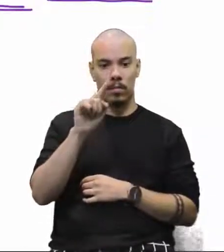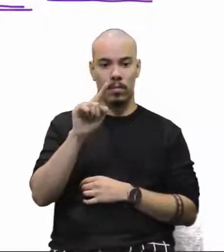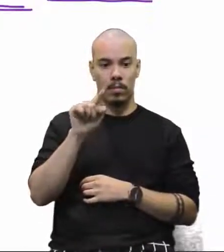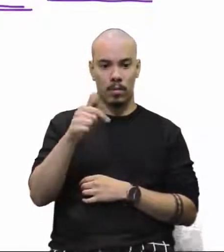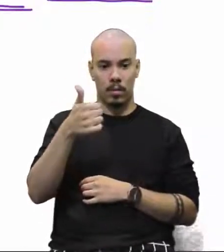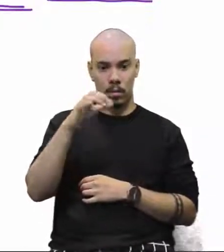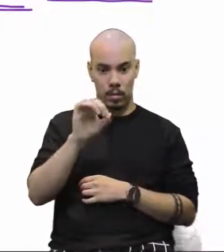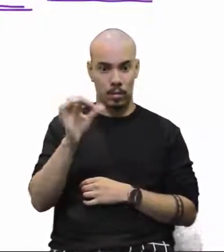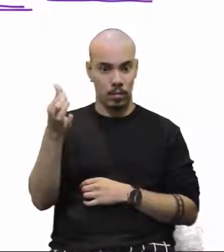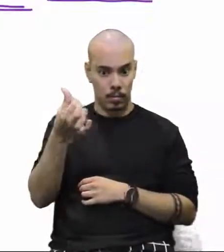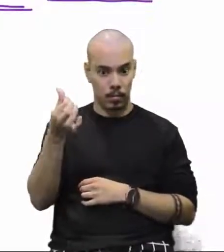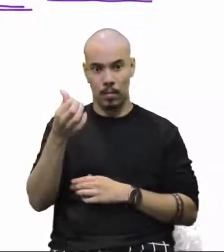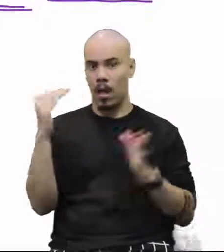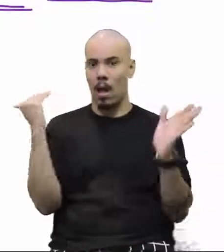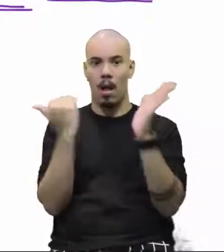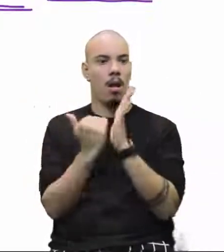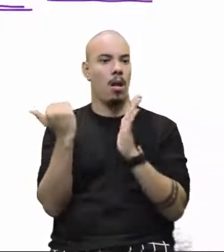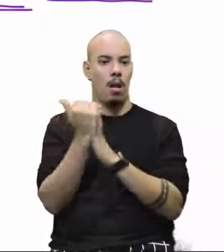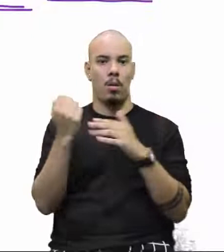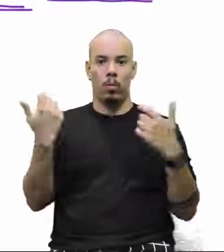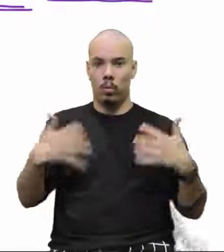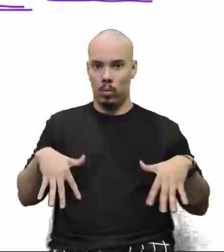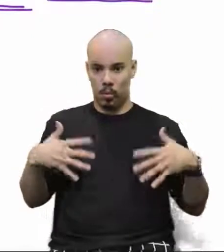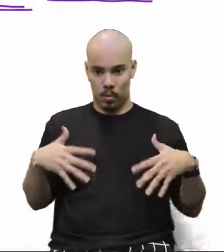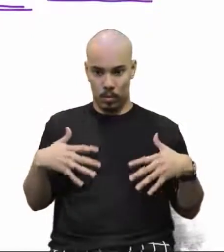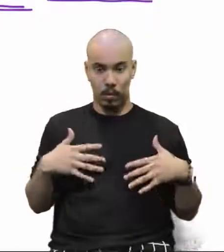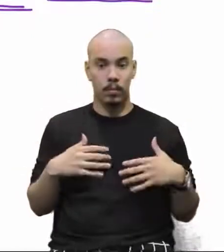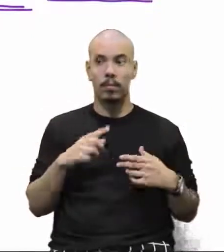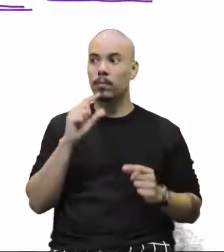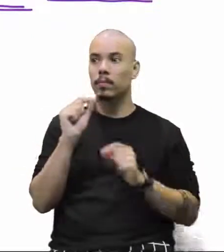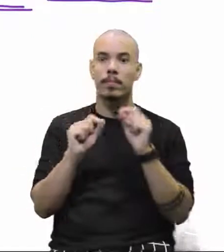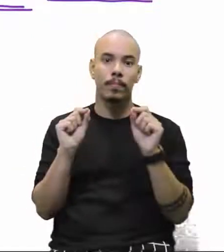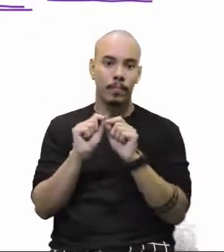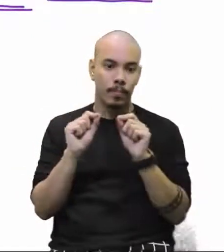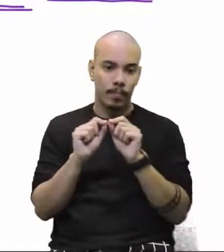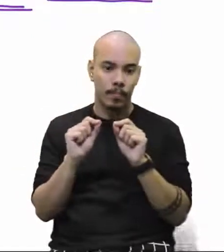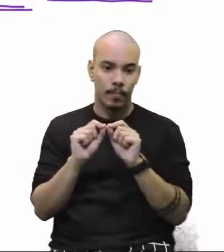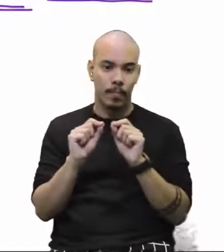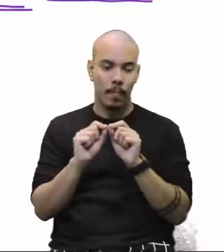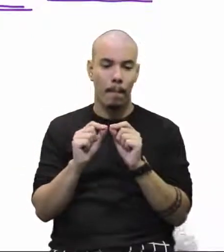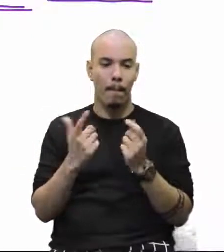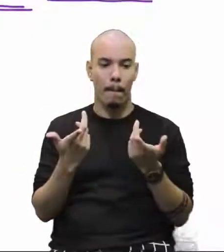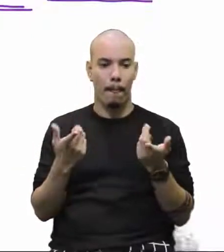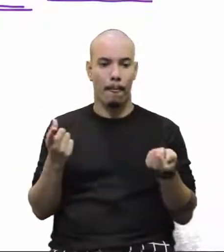6, velocidade muito alta. O que você faz?